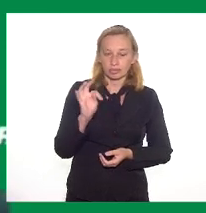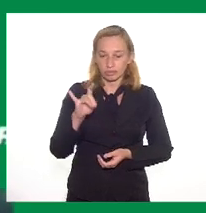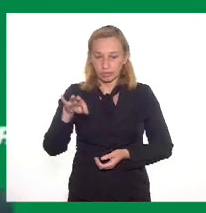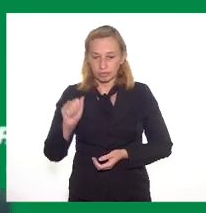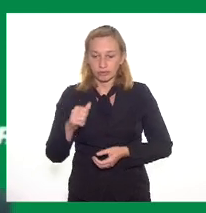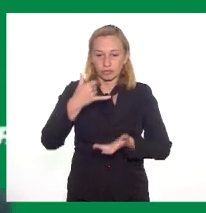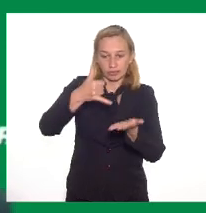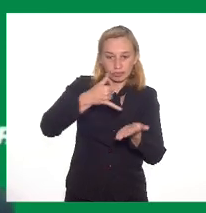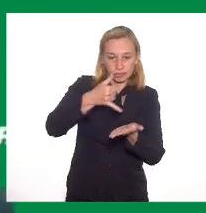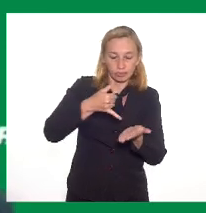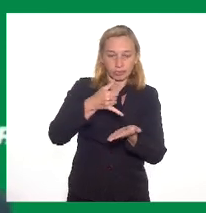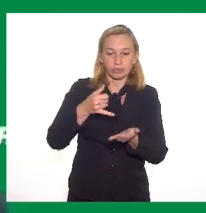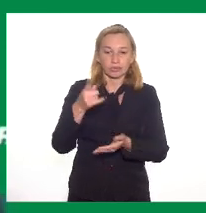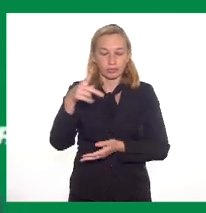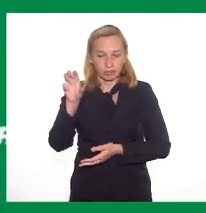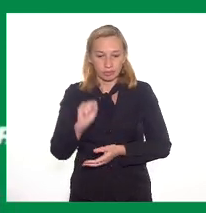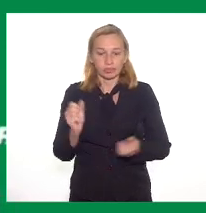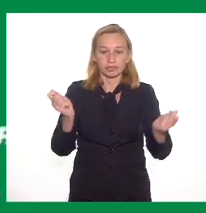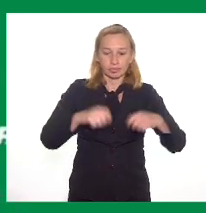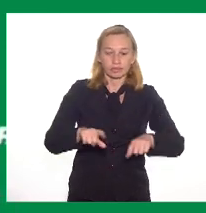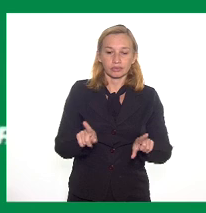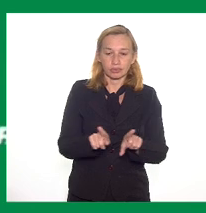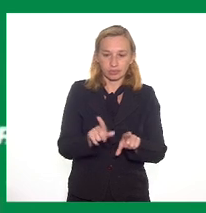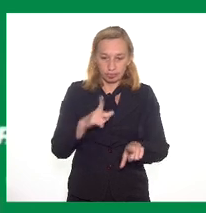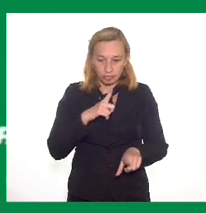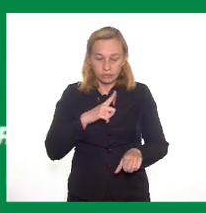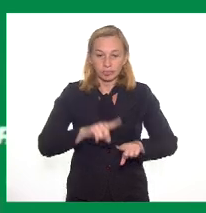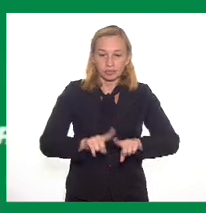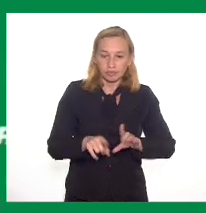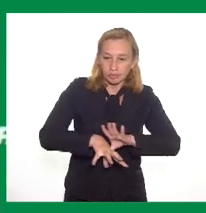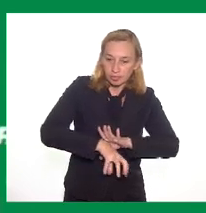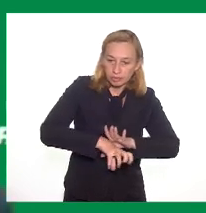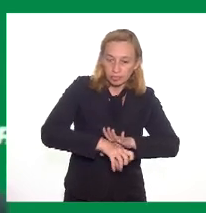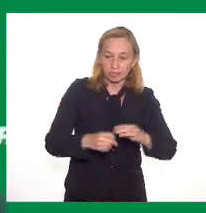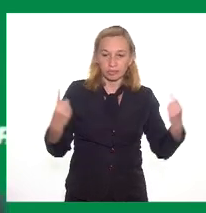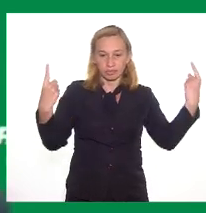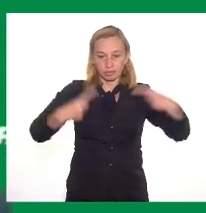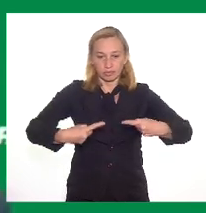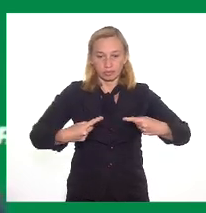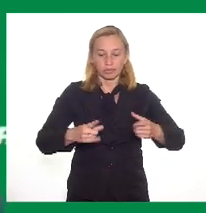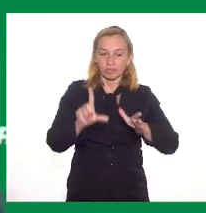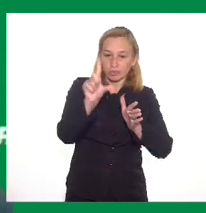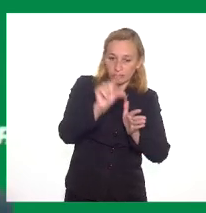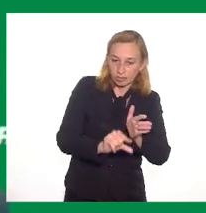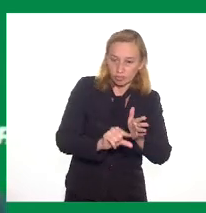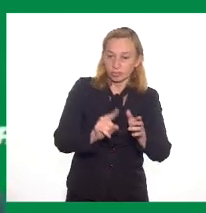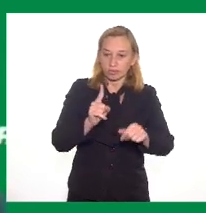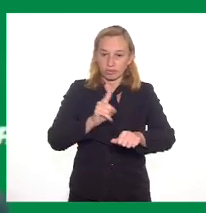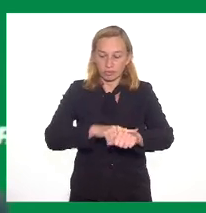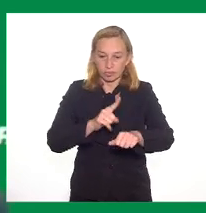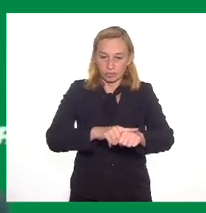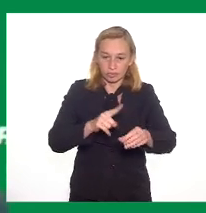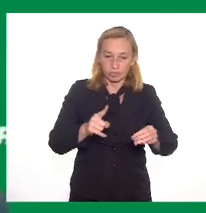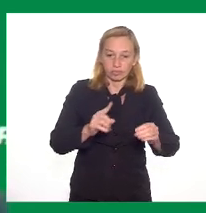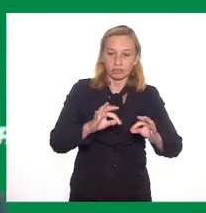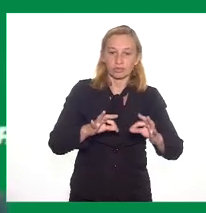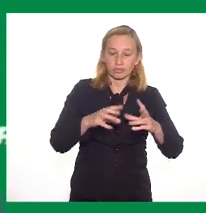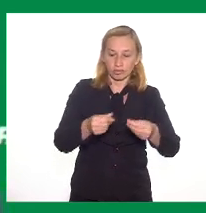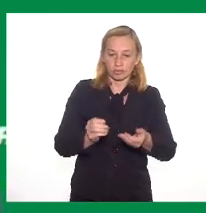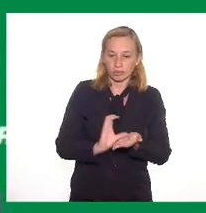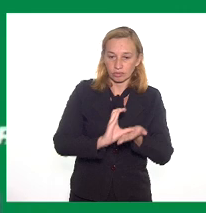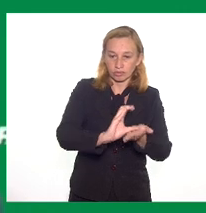potencial, mas a gente tem que tornar a sua exploração competitiva, reduzindo prazo e reduzindo custos,